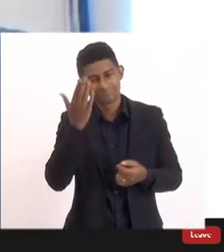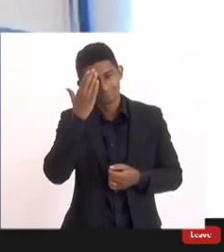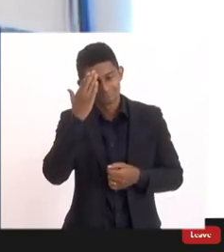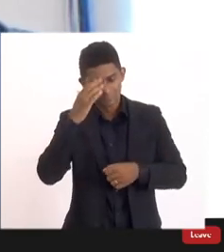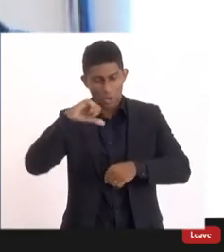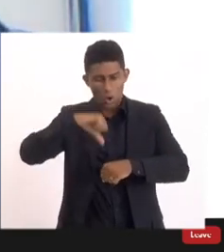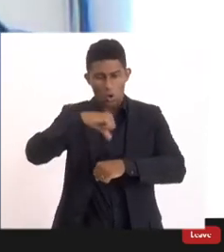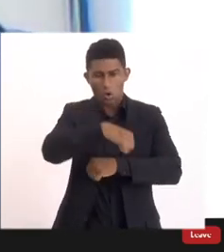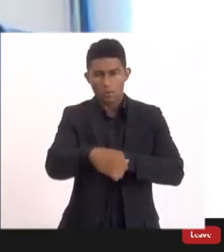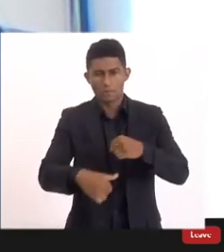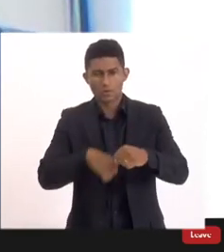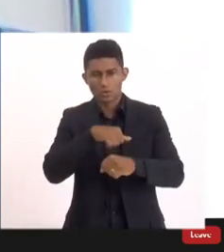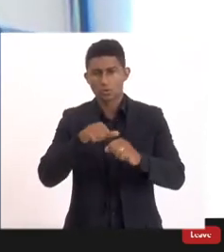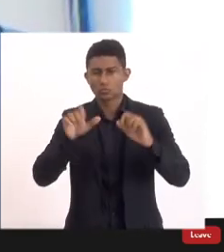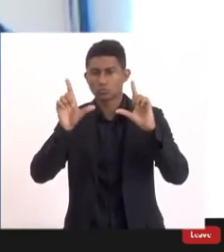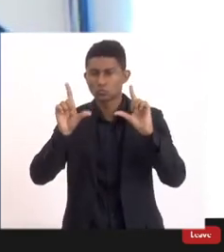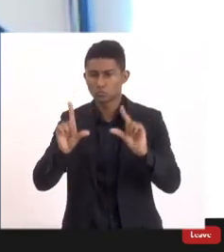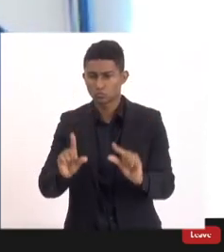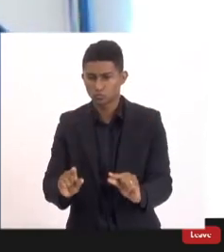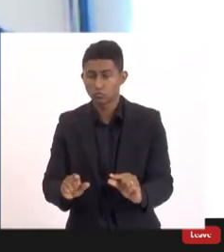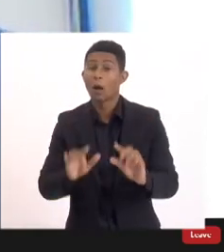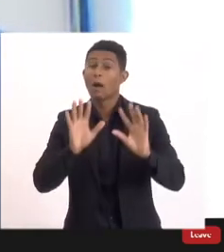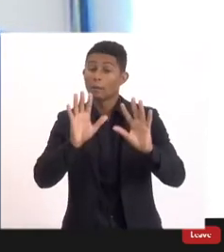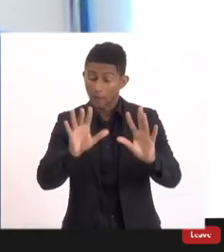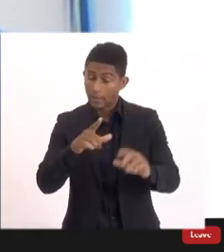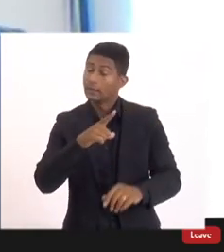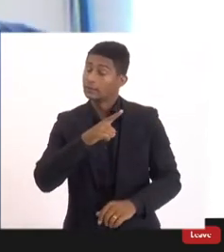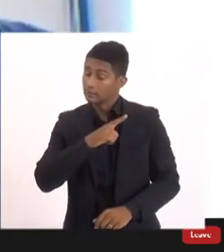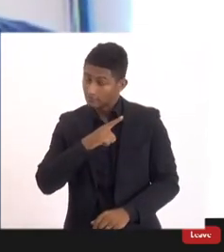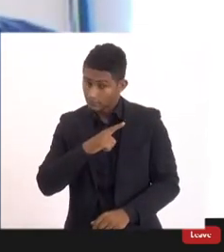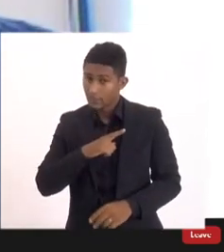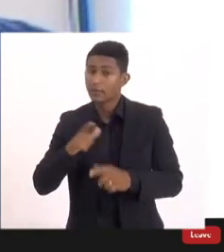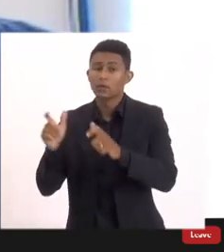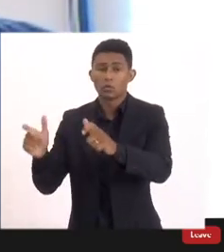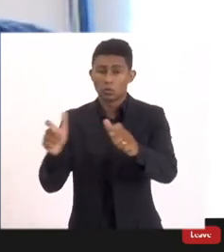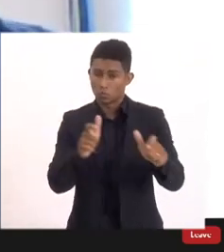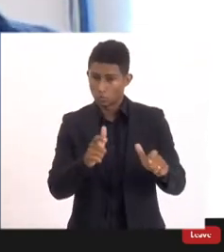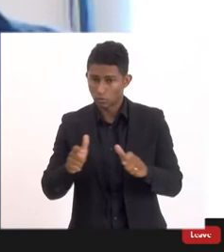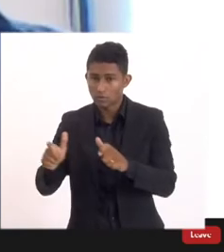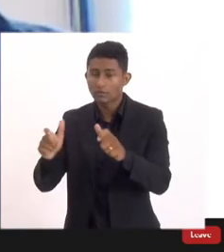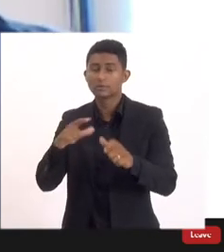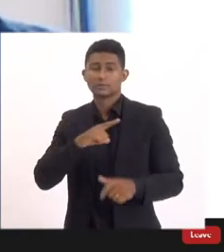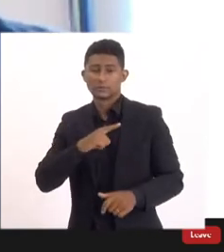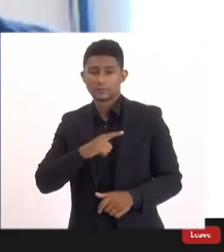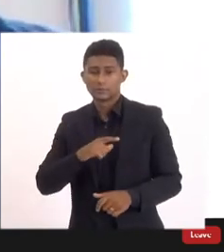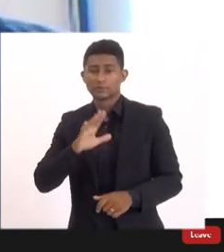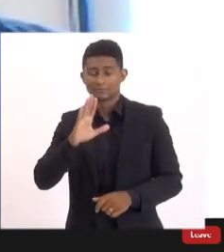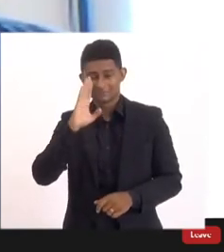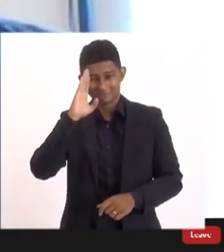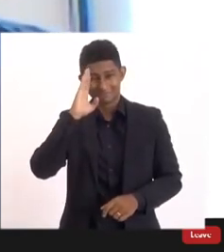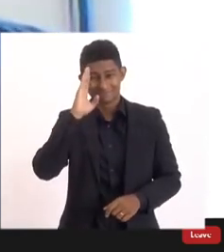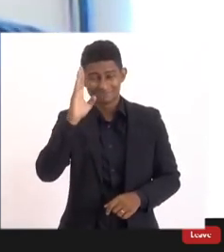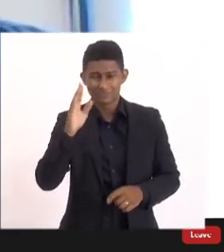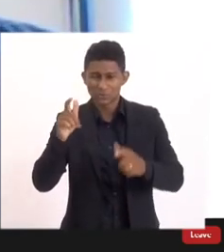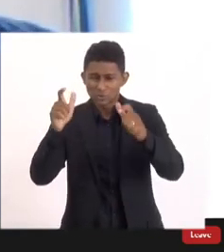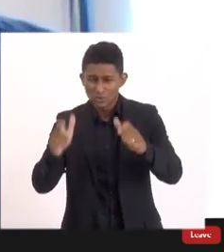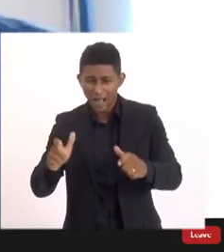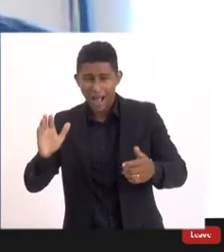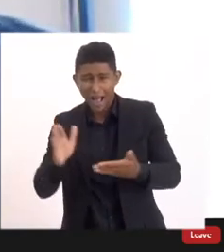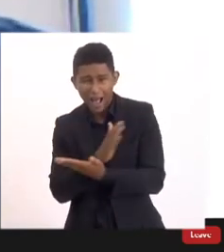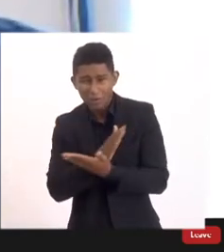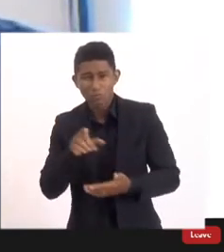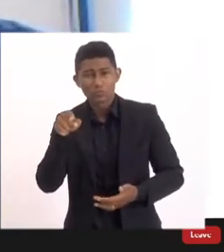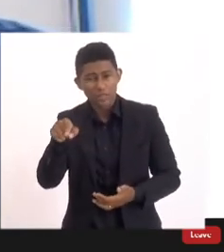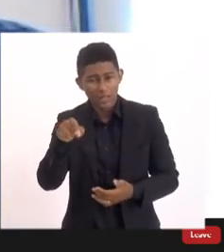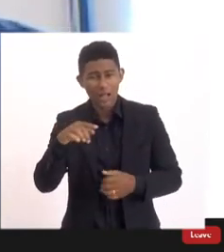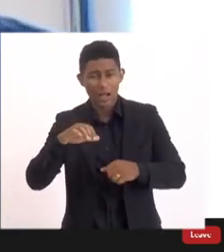mas ainda está presente nas diferentes regiões do estado, mas especialmente em algumas regiões de uma forma mais